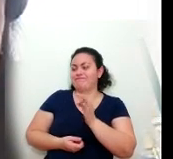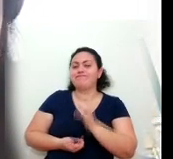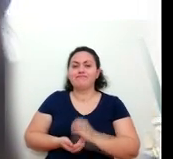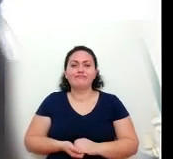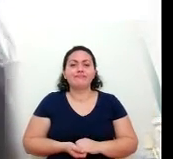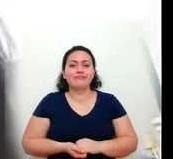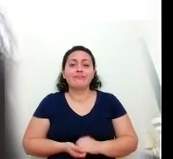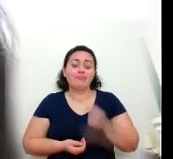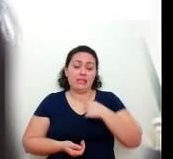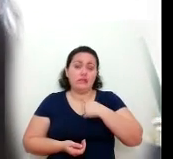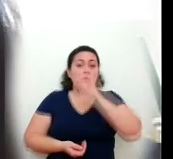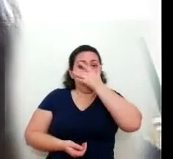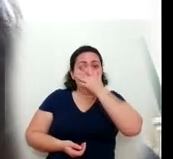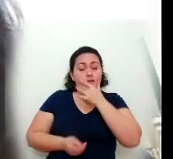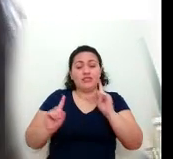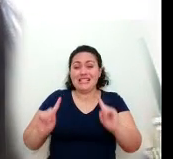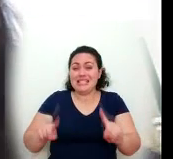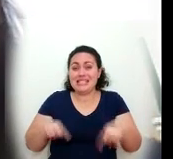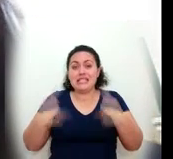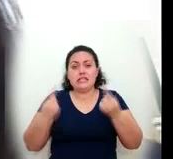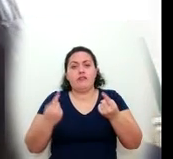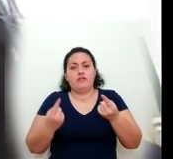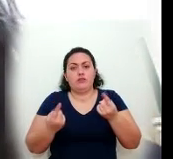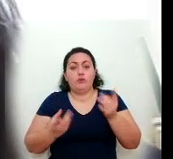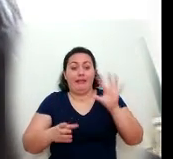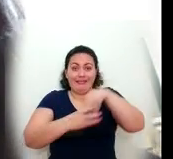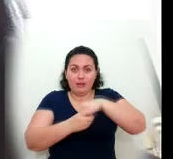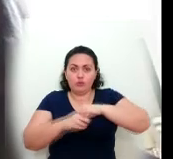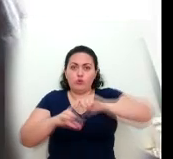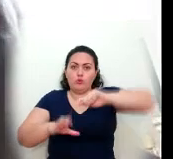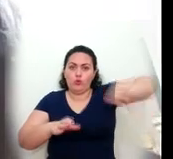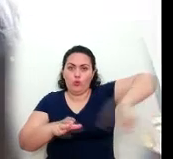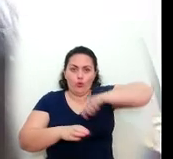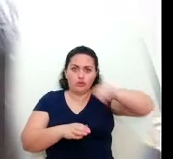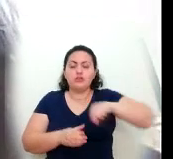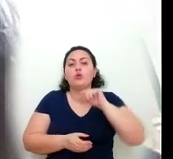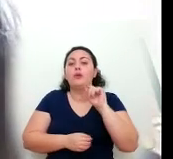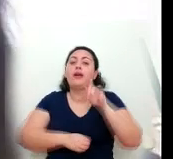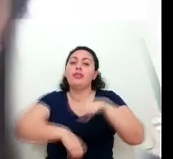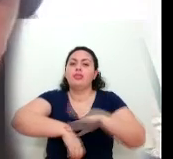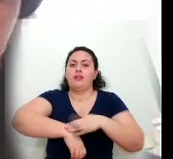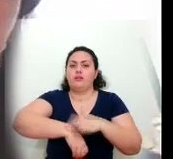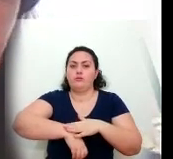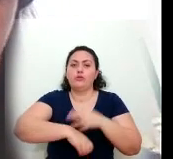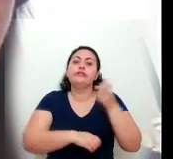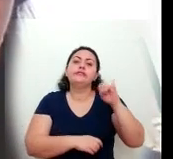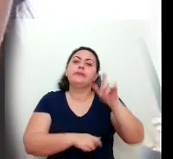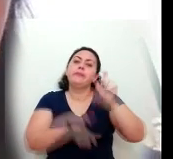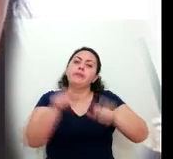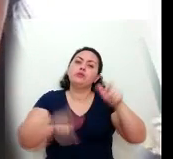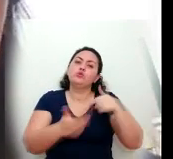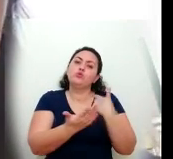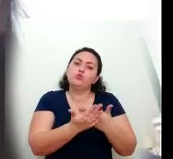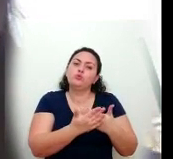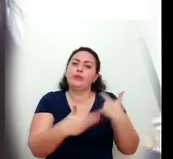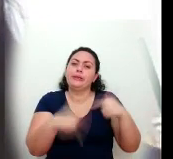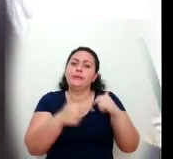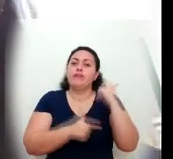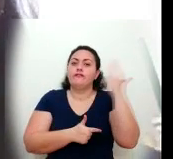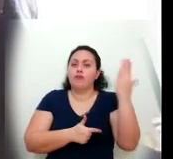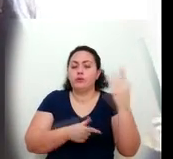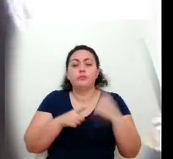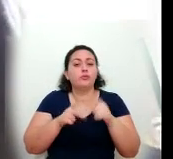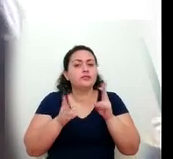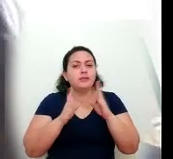né? Exatamente. Acho que um dos grandes desafios do estar na cozinha é a questão do tempo para quem né, estuda,